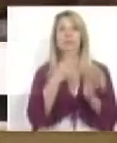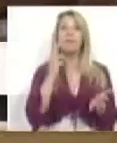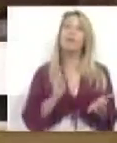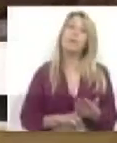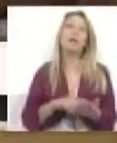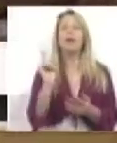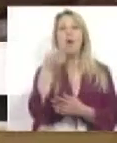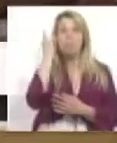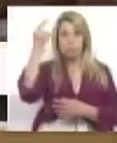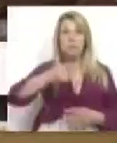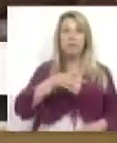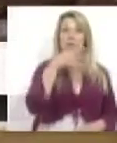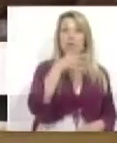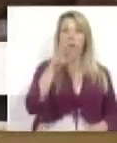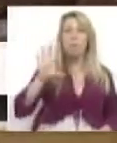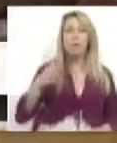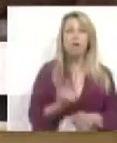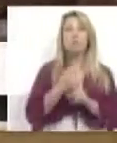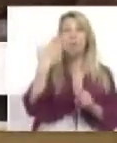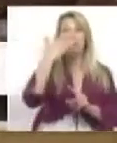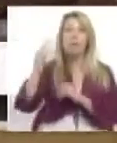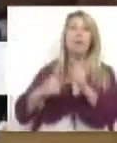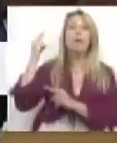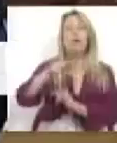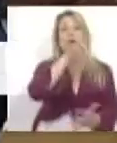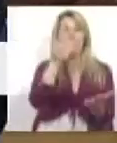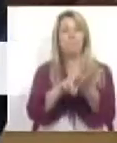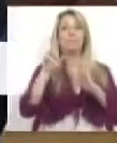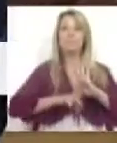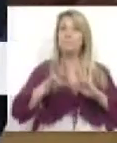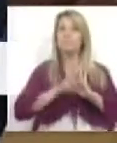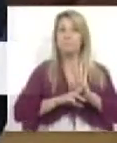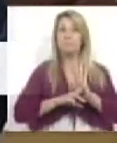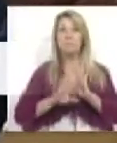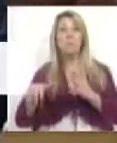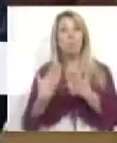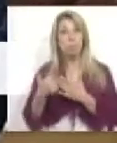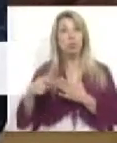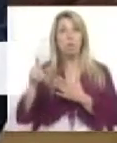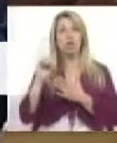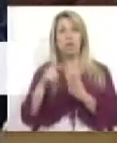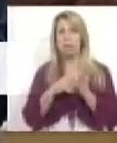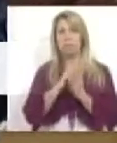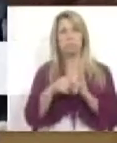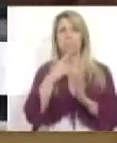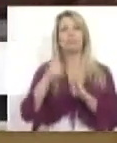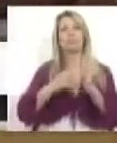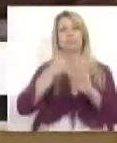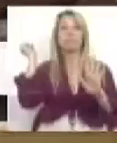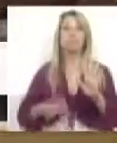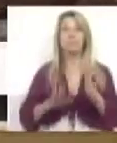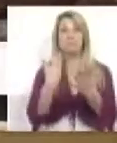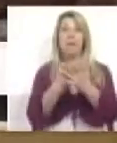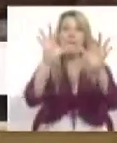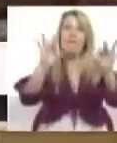deviam explicar ao país porque é que dias depois da aprovação daquele relatório chumbaram as propostas do Bloco de Esquerda para acabar com as transações